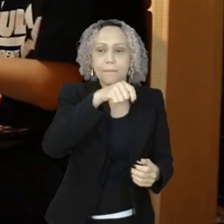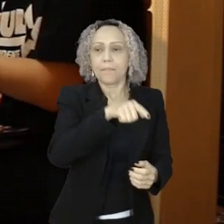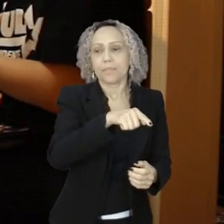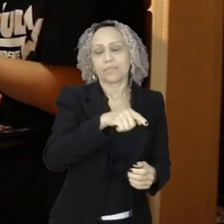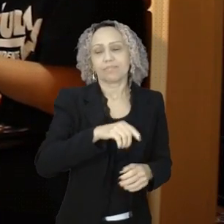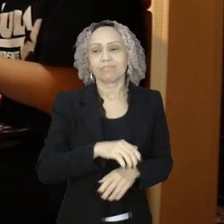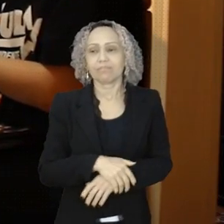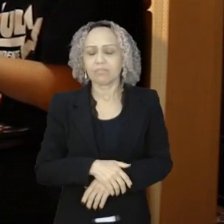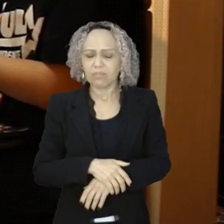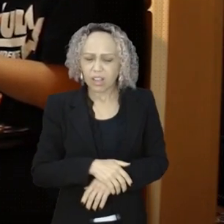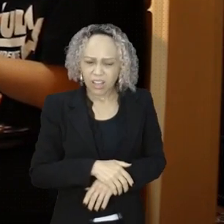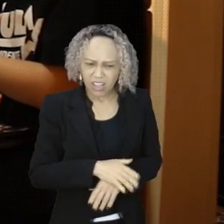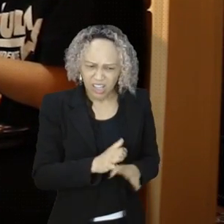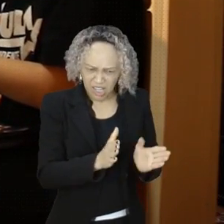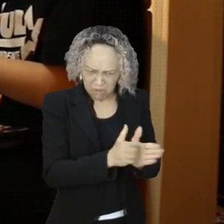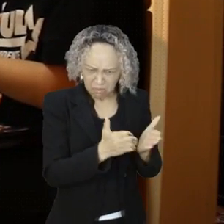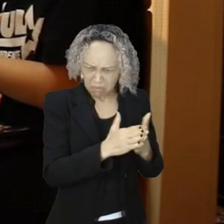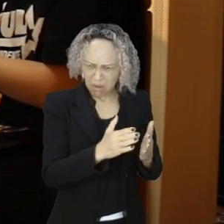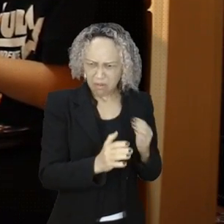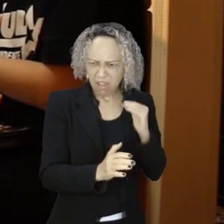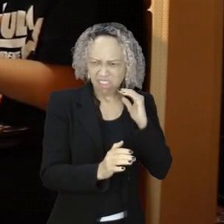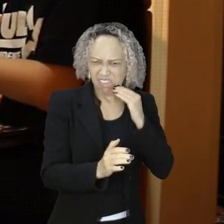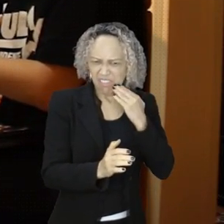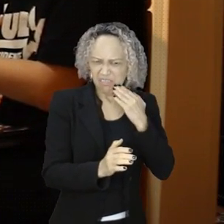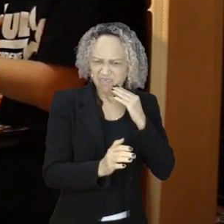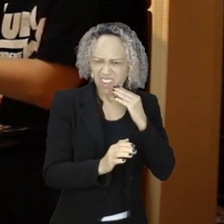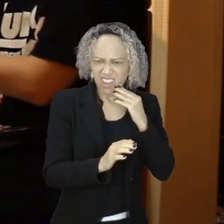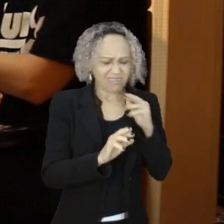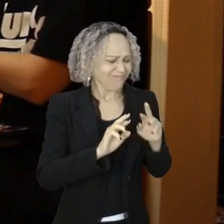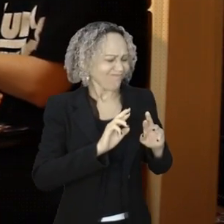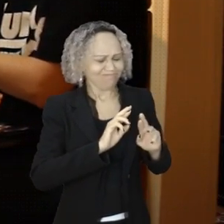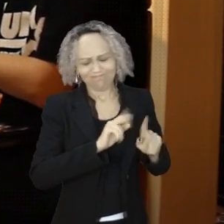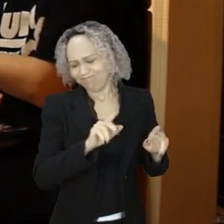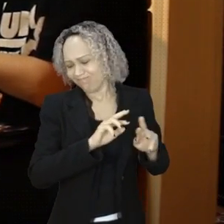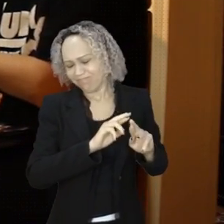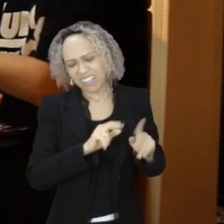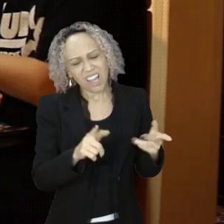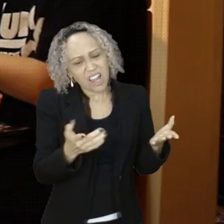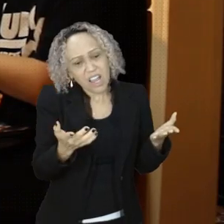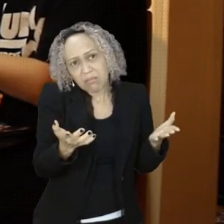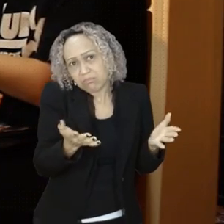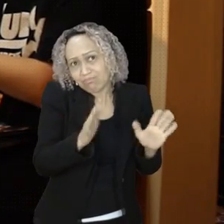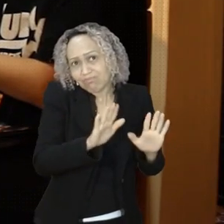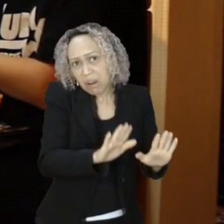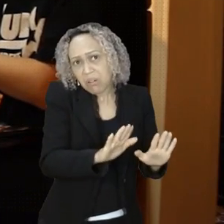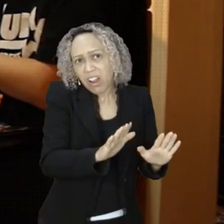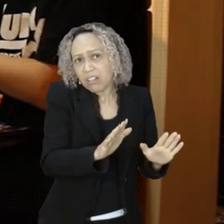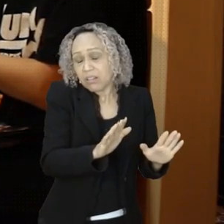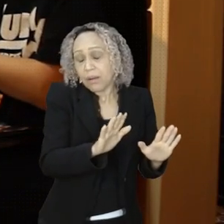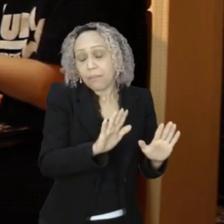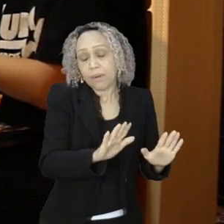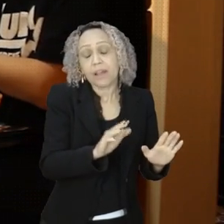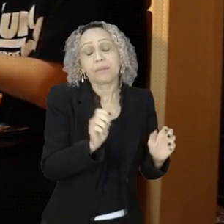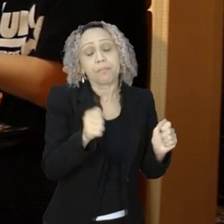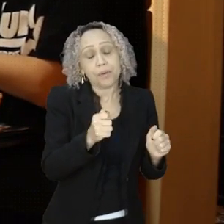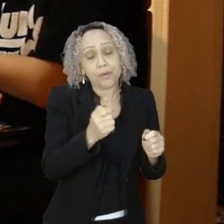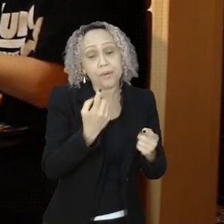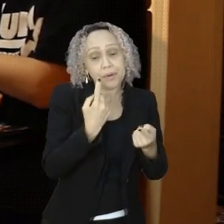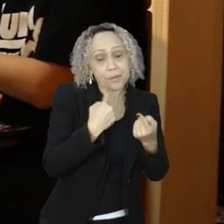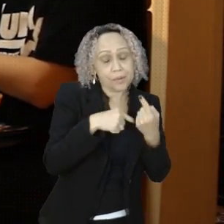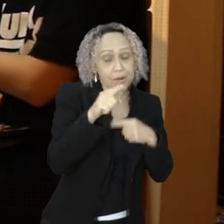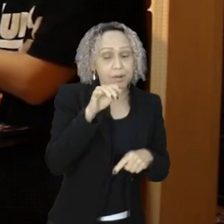não é defeito, ser pobre é uma condição que pode ser superada na medida em que também tu, não é? Não se humilhar,